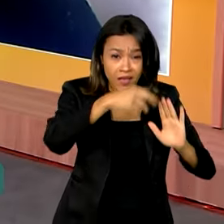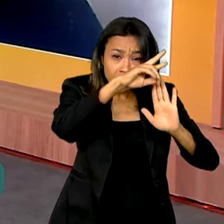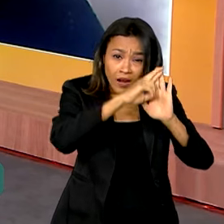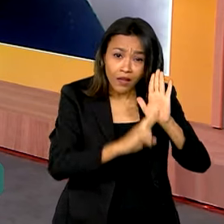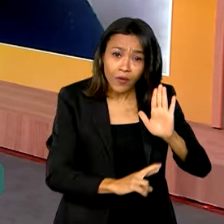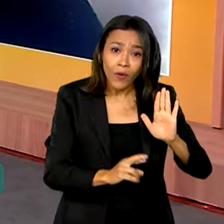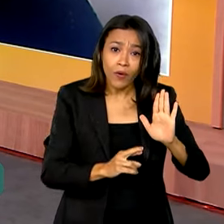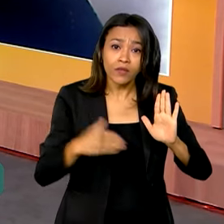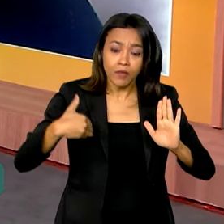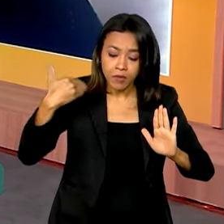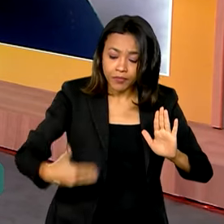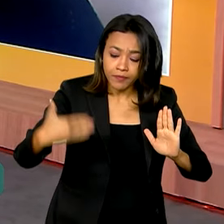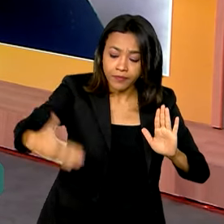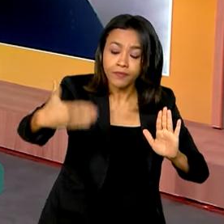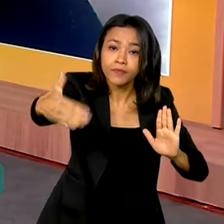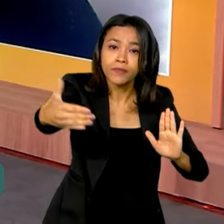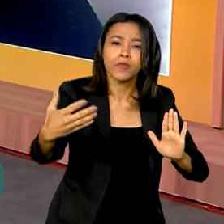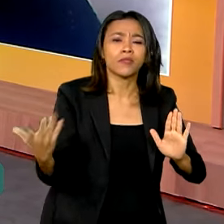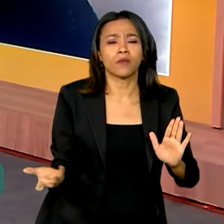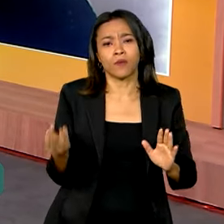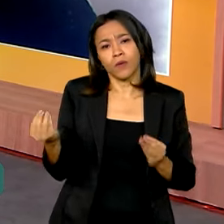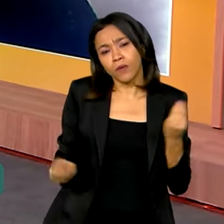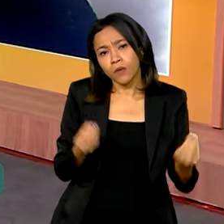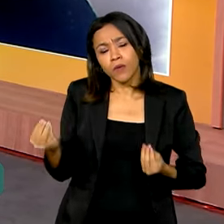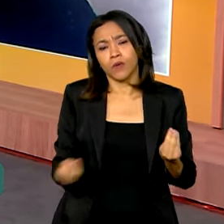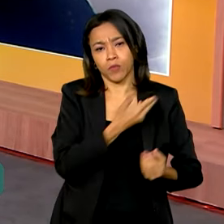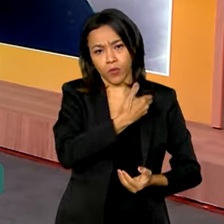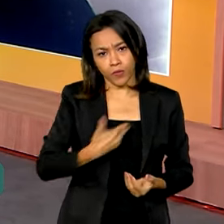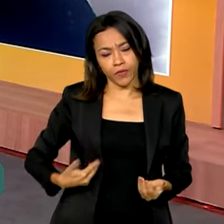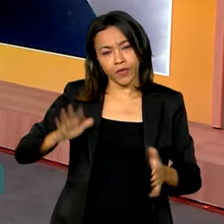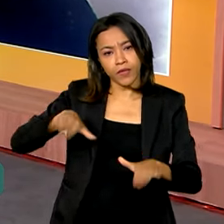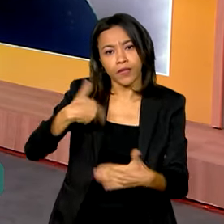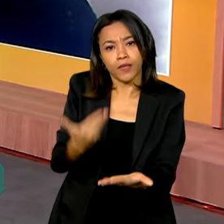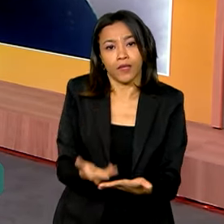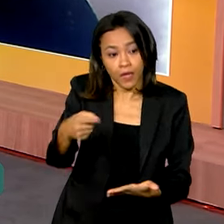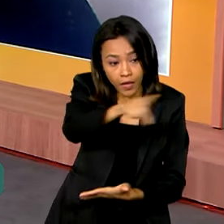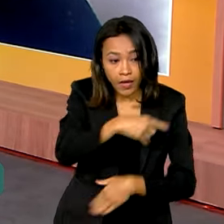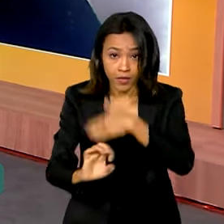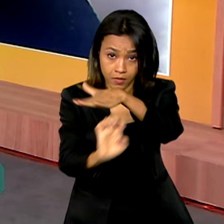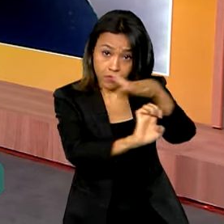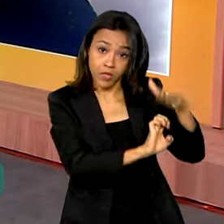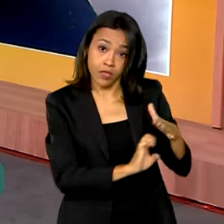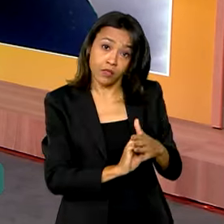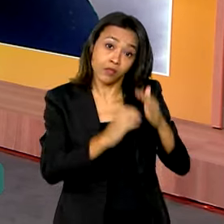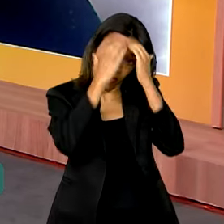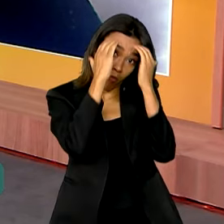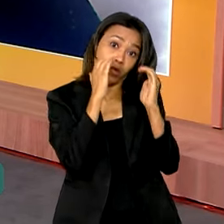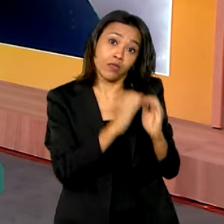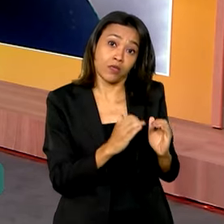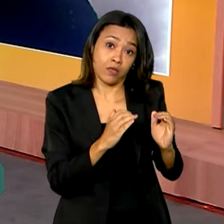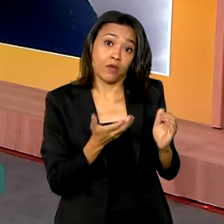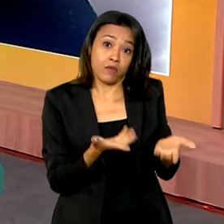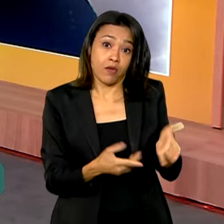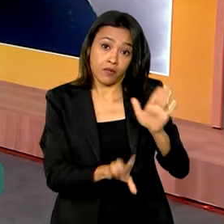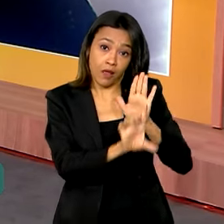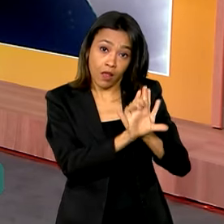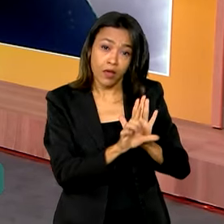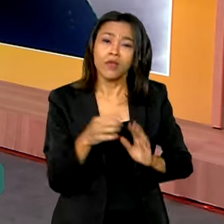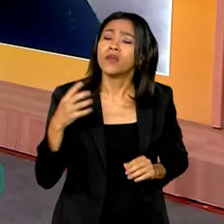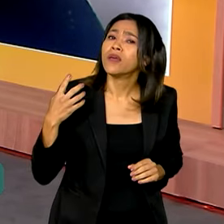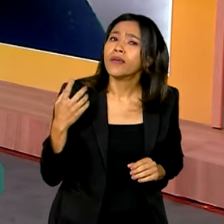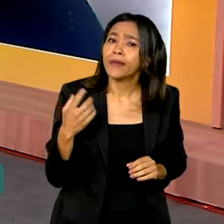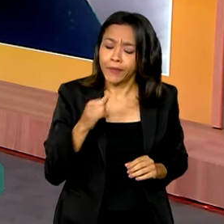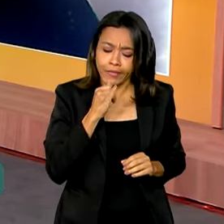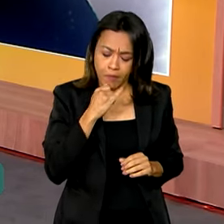saber como é que o governo está vendo até agora, se as empresas estão cumprindo e para quem percebe que a sua empresa não